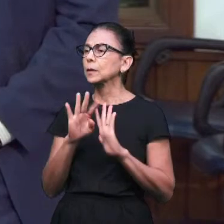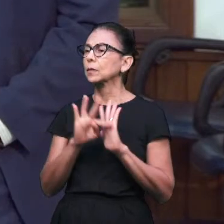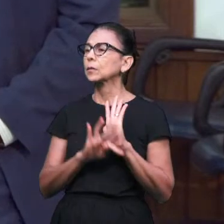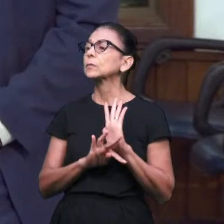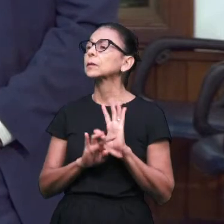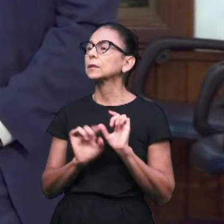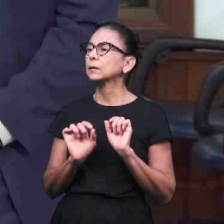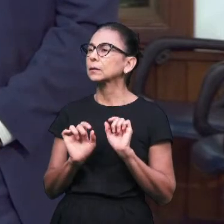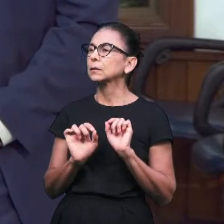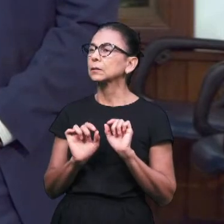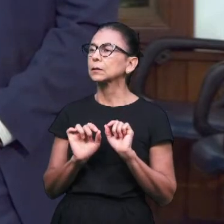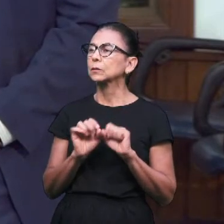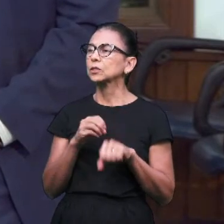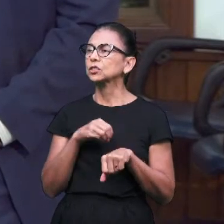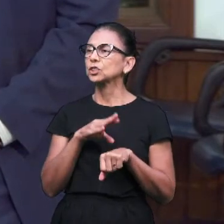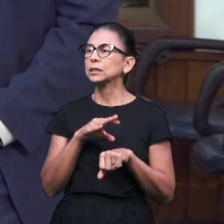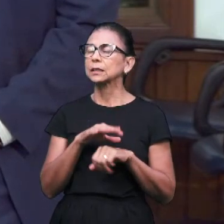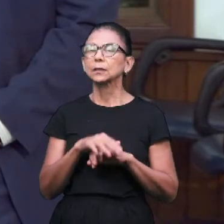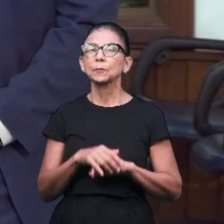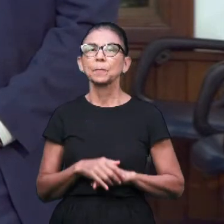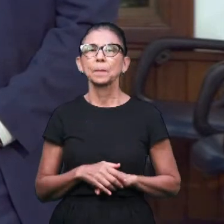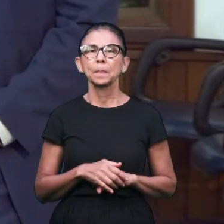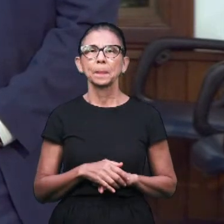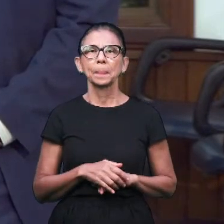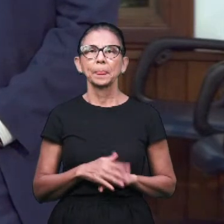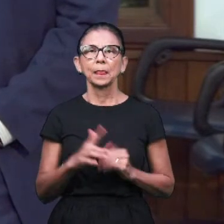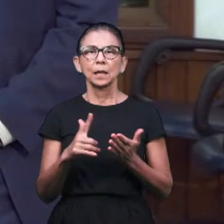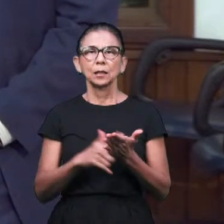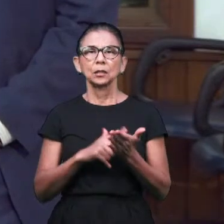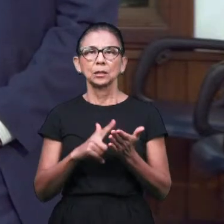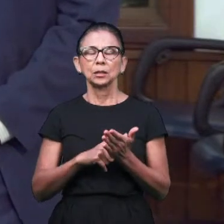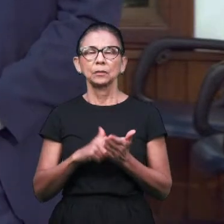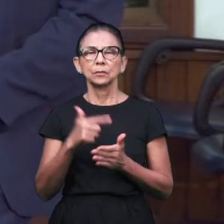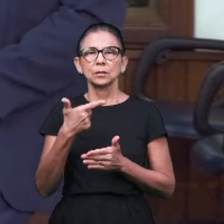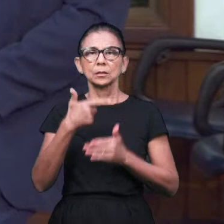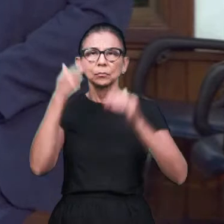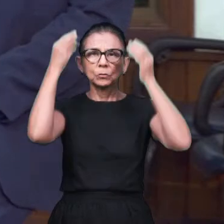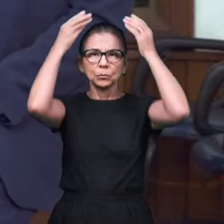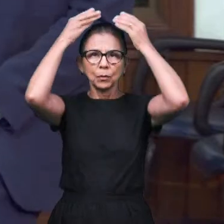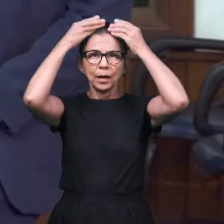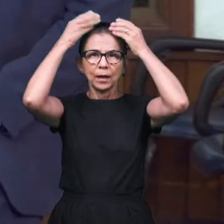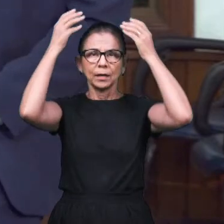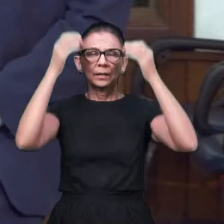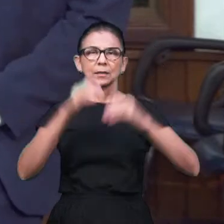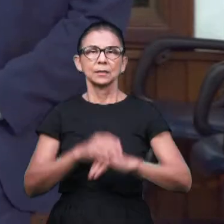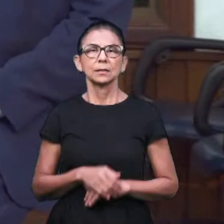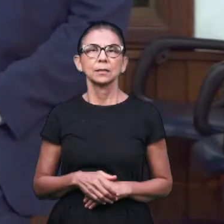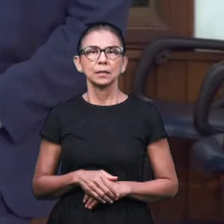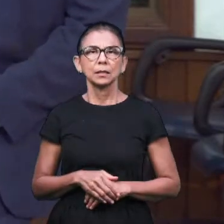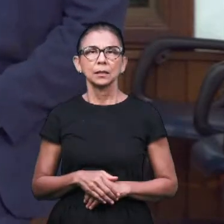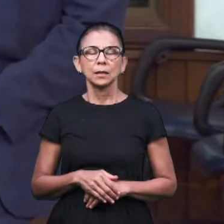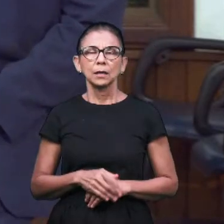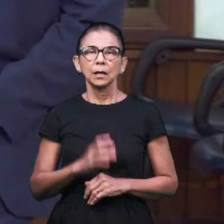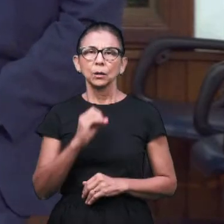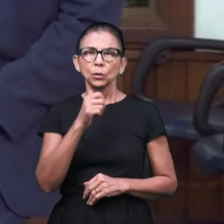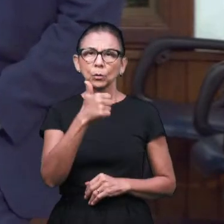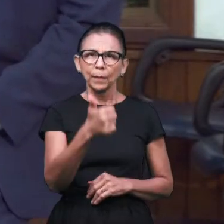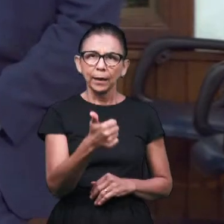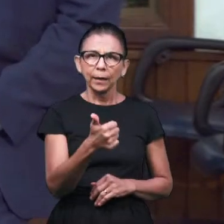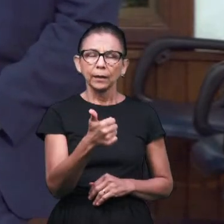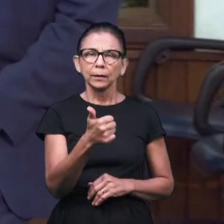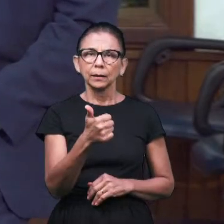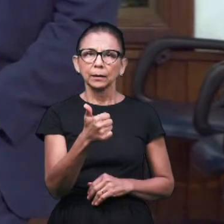adiantadinha aí? O texto é 2 Reis, né? 4:26. Vai bem contigo? Então, é uma abordagem sobre a